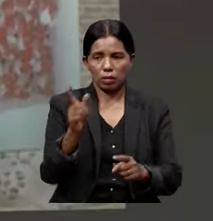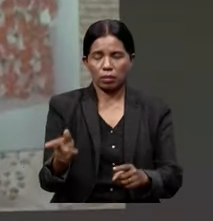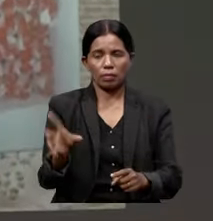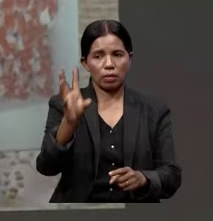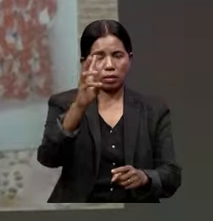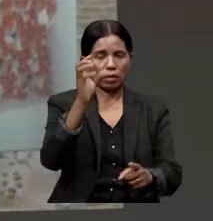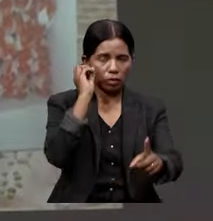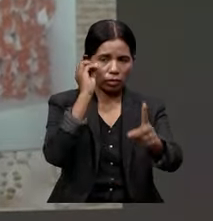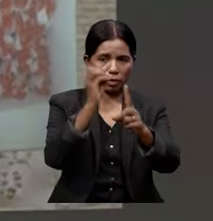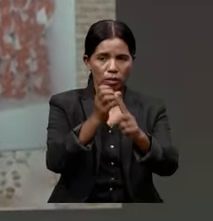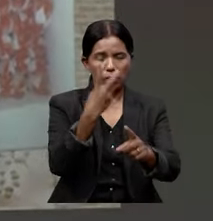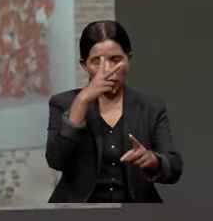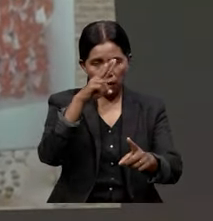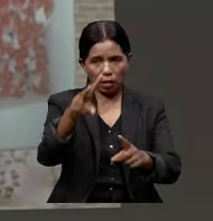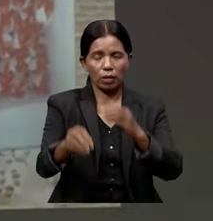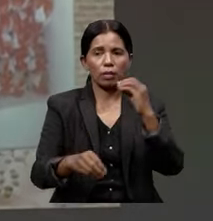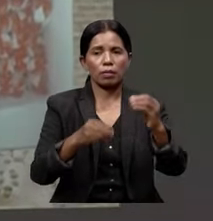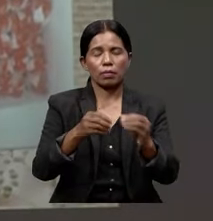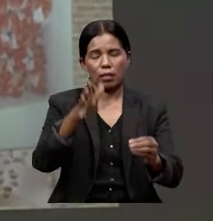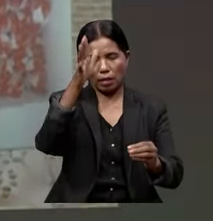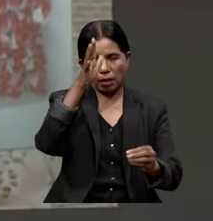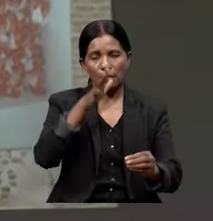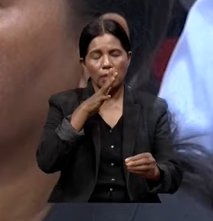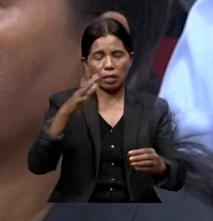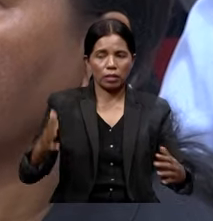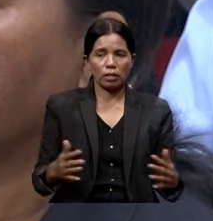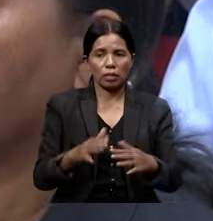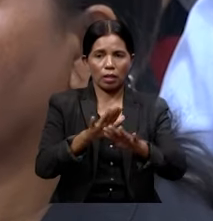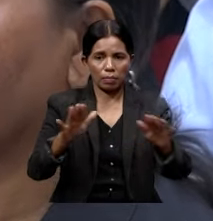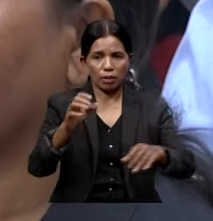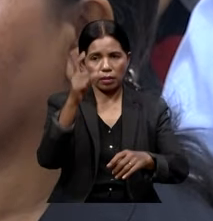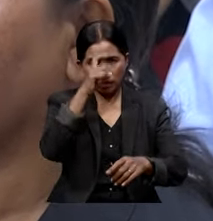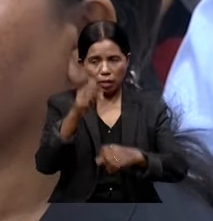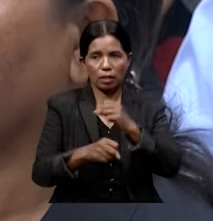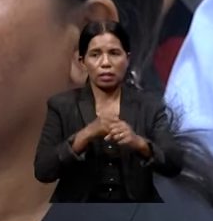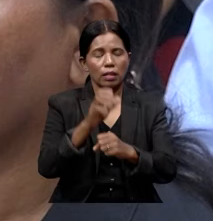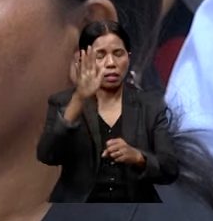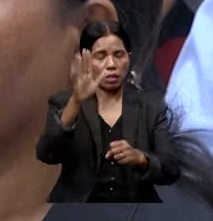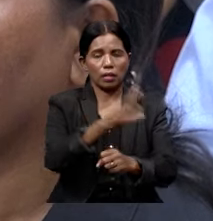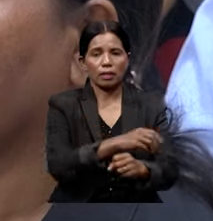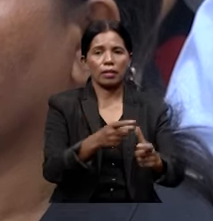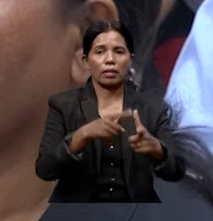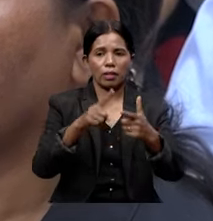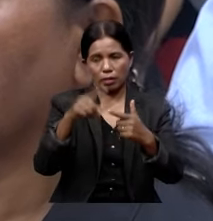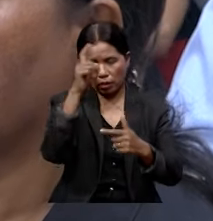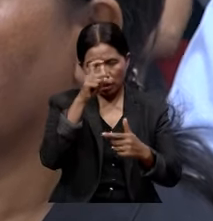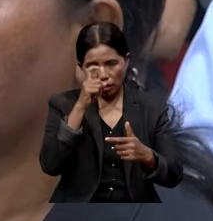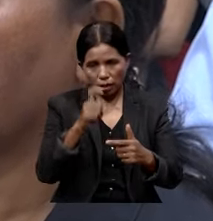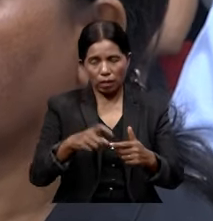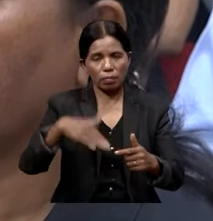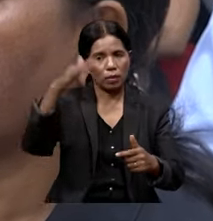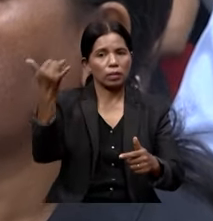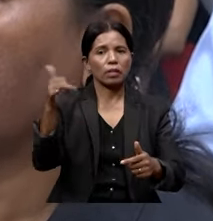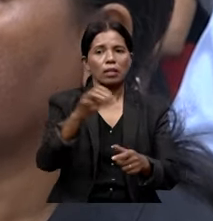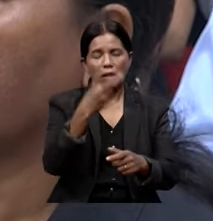Resinen Objetivo a tuhare liu bainan isin rua sira labare ko idade tinan lima maikraik adolescente no idade produtiva sira no